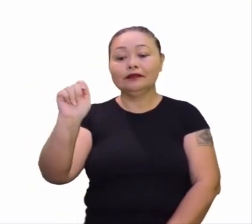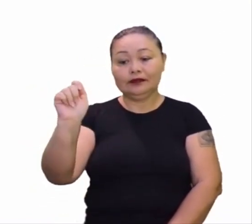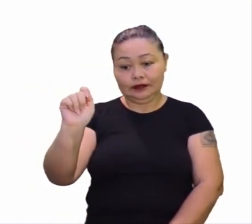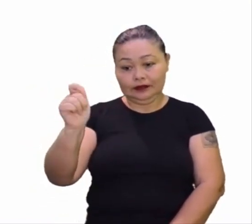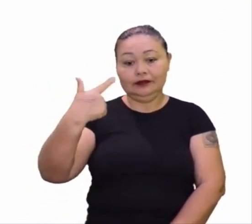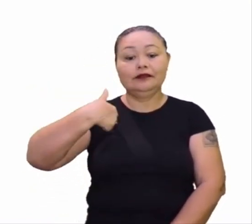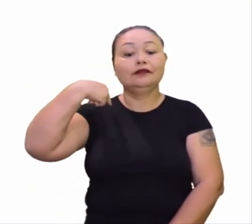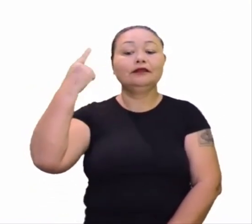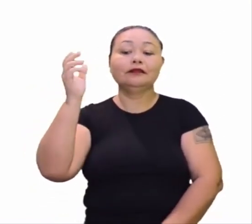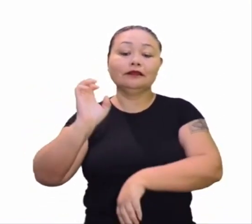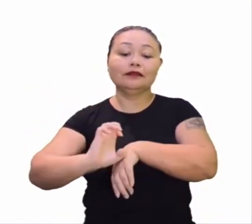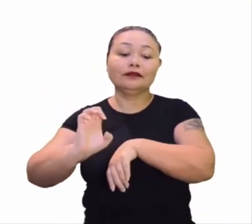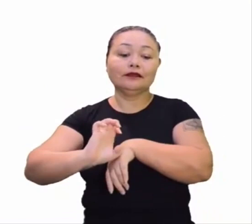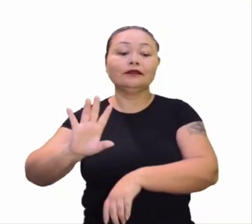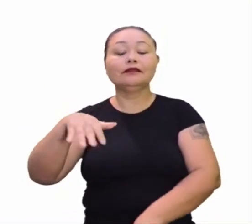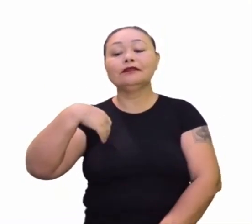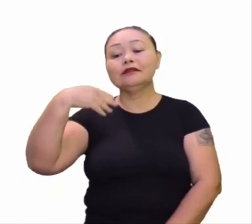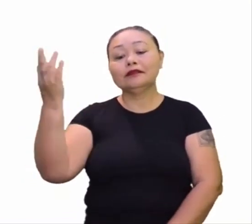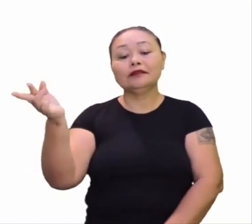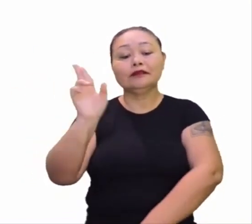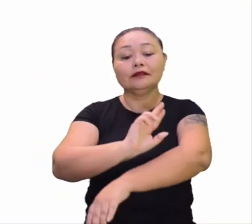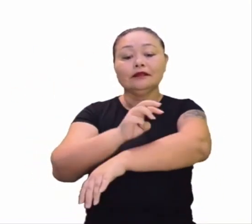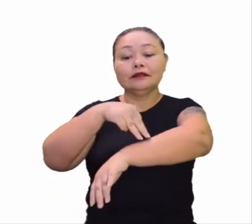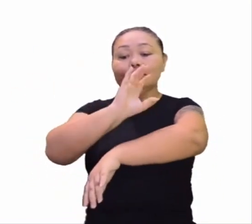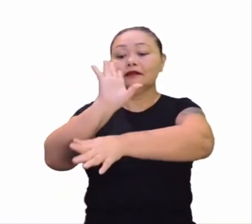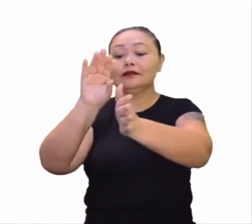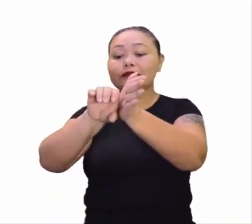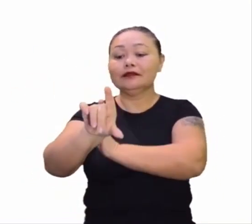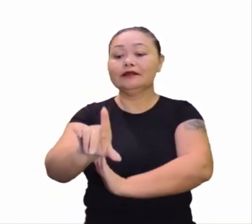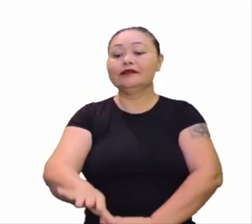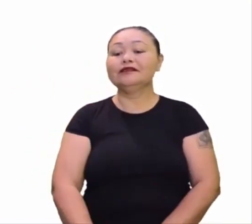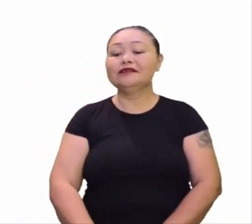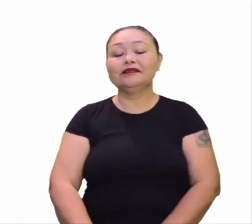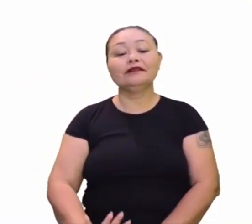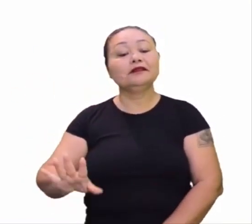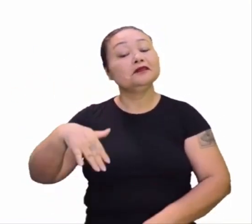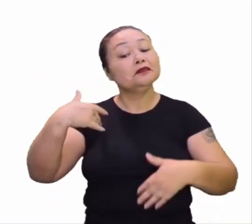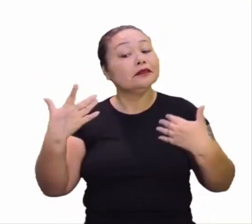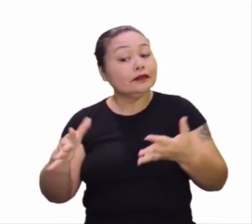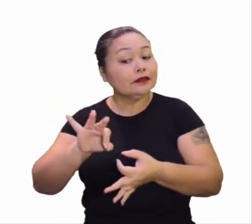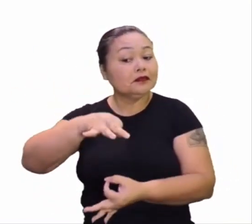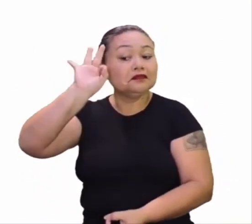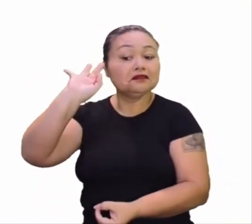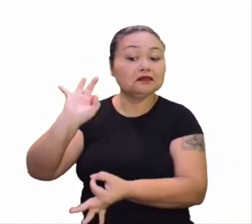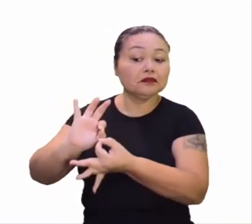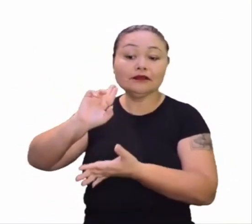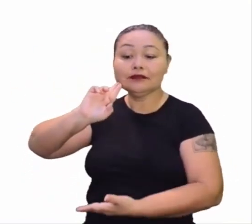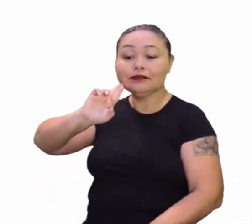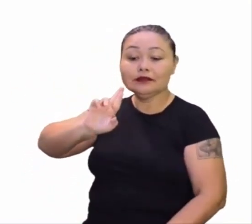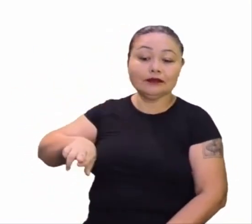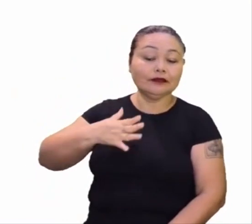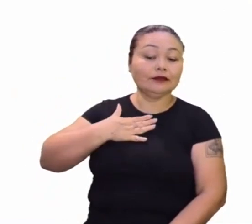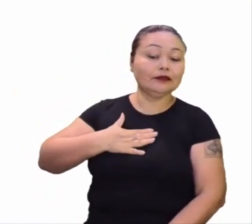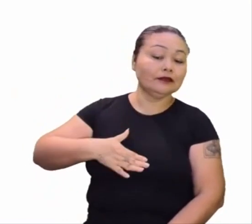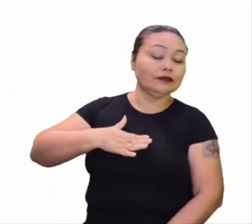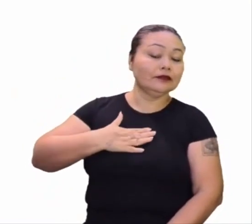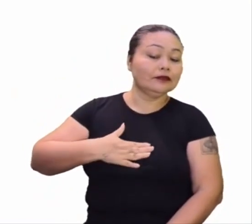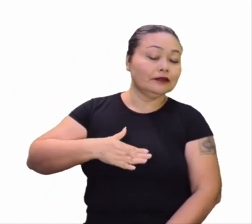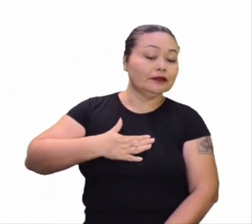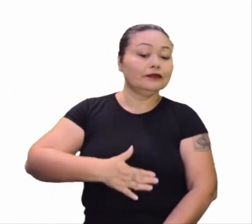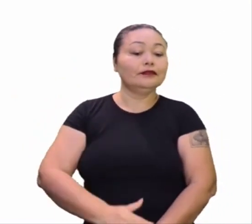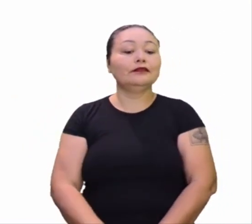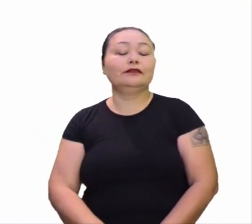D. Ariquemes e Espigão do Oeste. E aí, Rolim de Moura e Cacoal. Sem mais delongas. Tranquilo demais. Tranquilo,